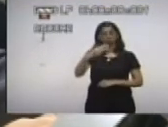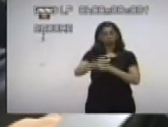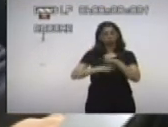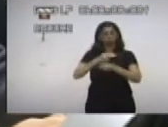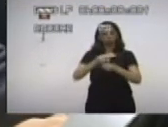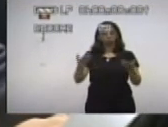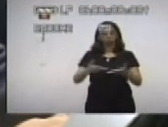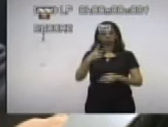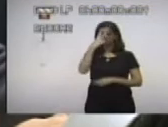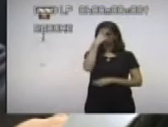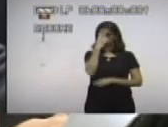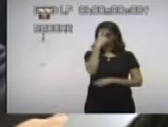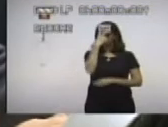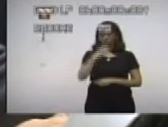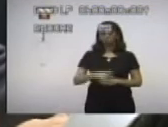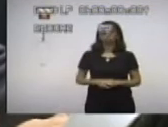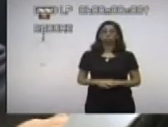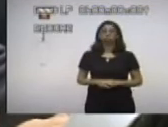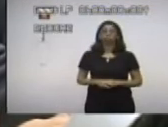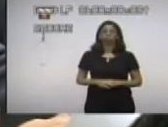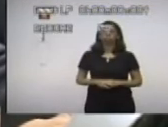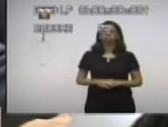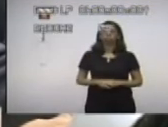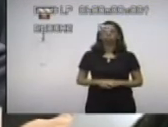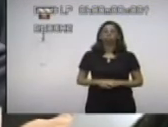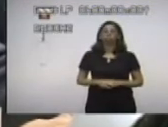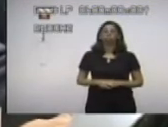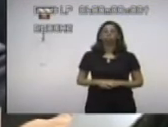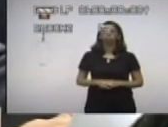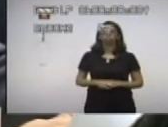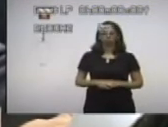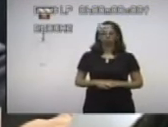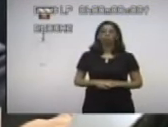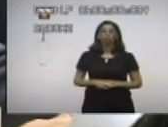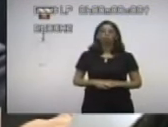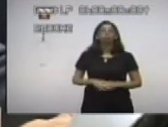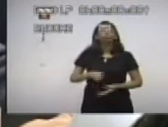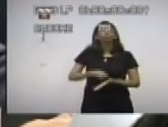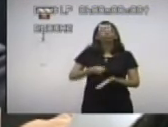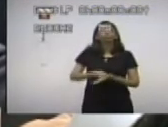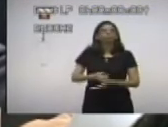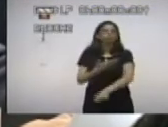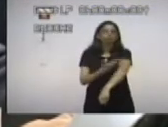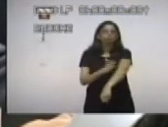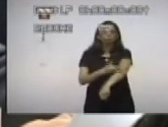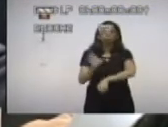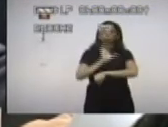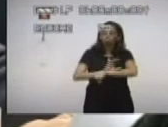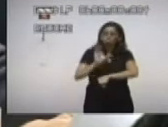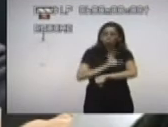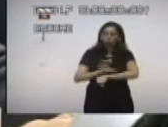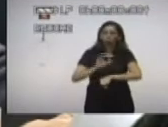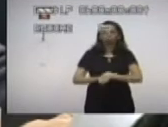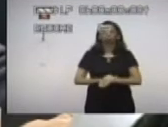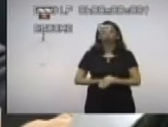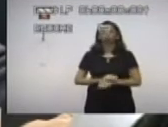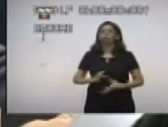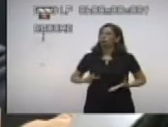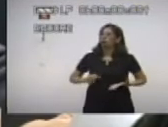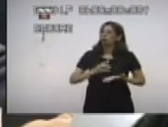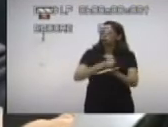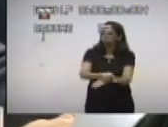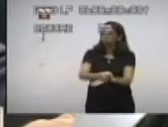73/2014 do vereador Fábio Valadão que dispõe sobre a obrigatoriedade de treinamento de funcionários através de cursos de primeiros socorros